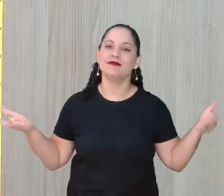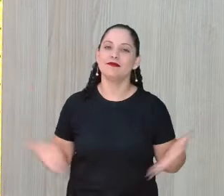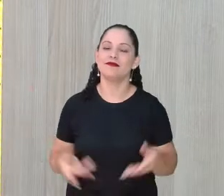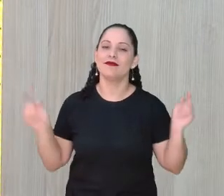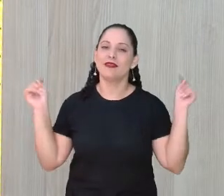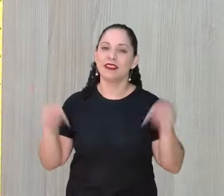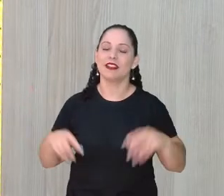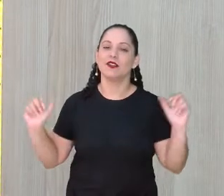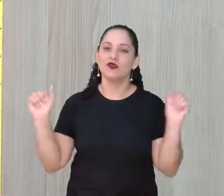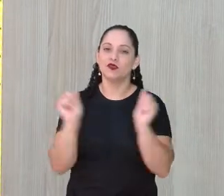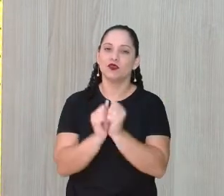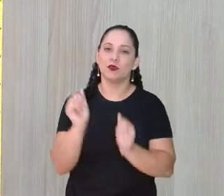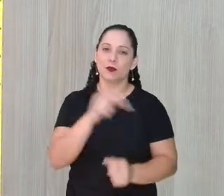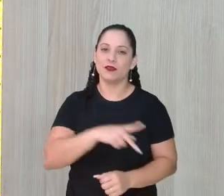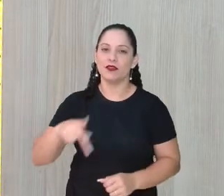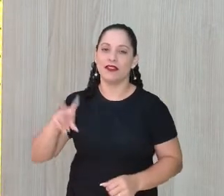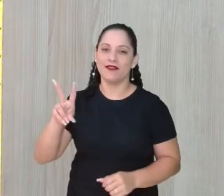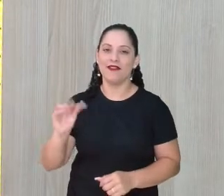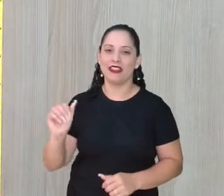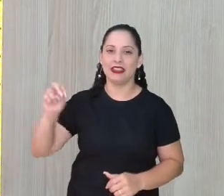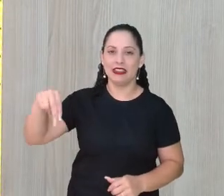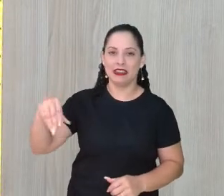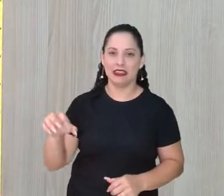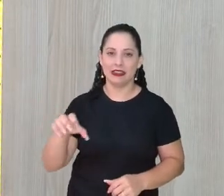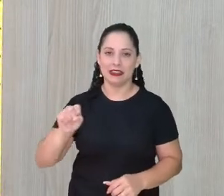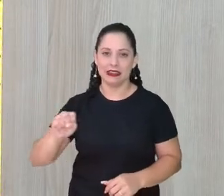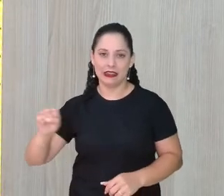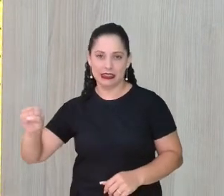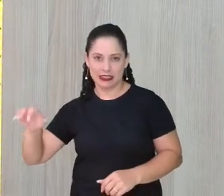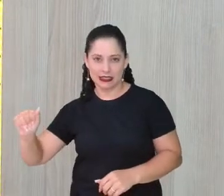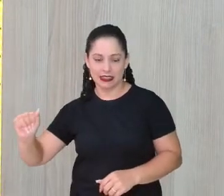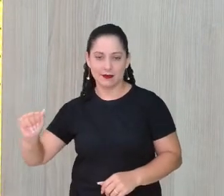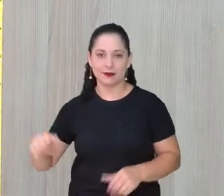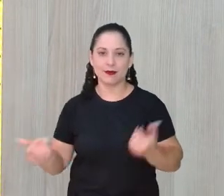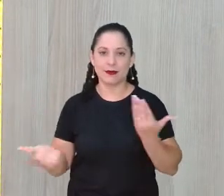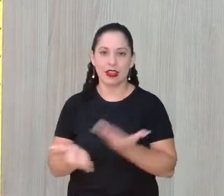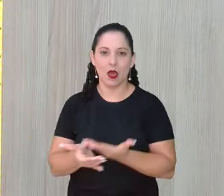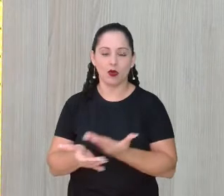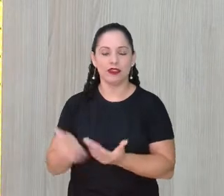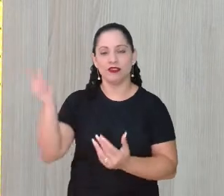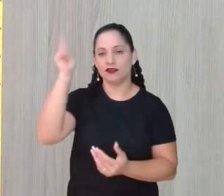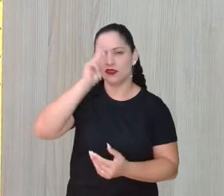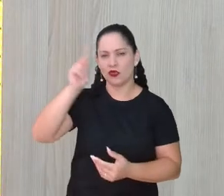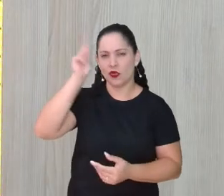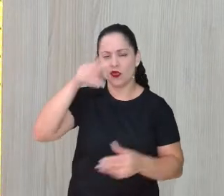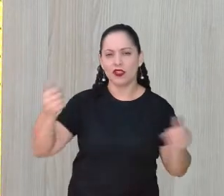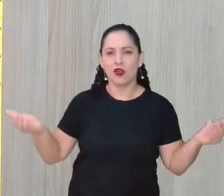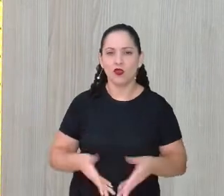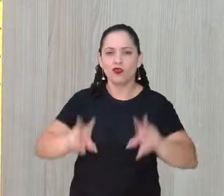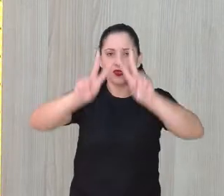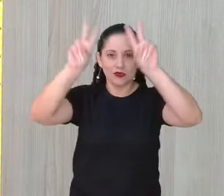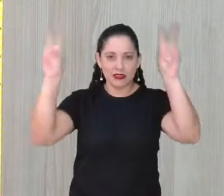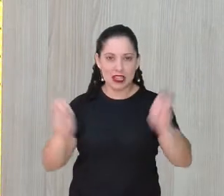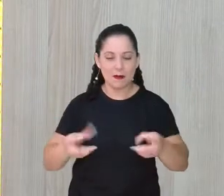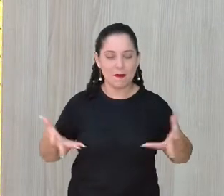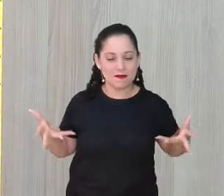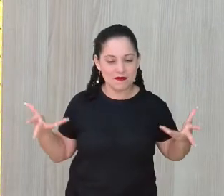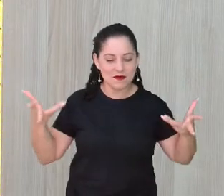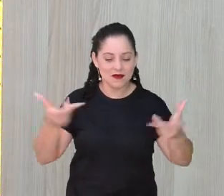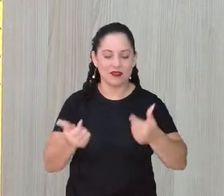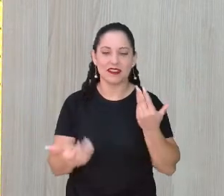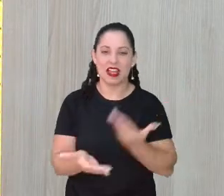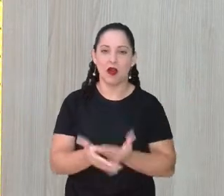junto com a professora Vanessa. Vamos para mais essa aula maravilhosa de história. Ó, hoje o tema promete, né? A aula